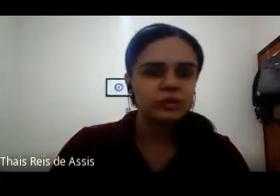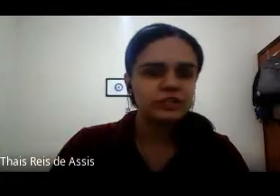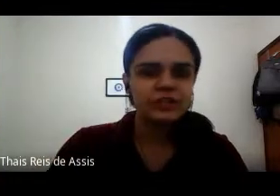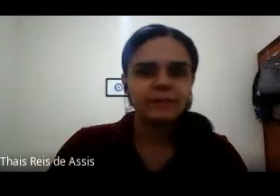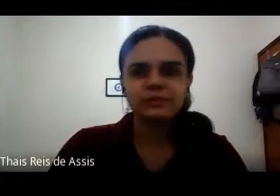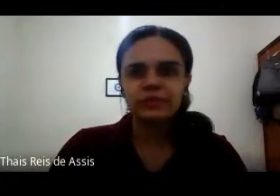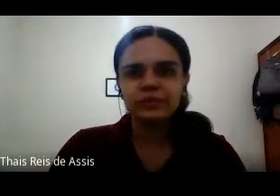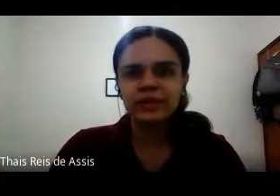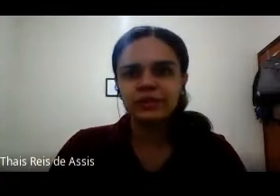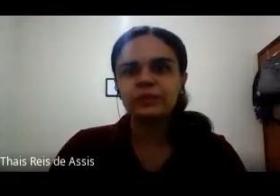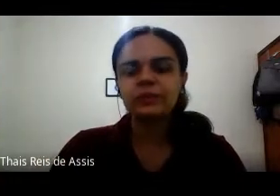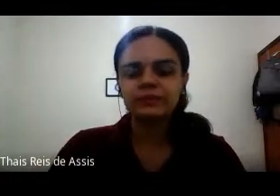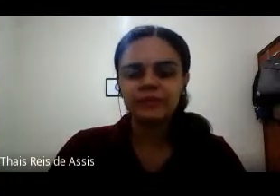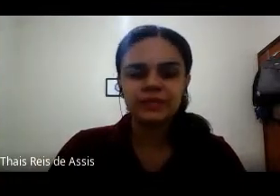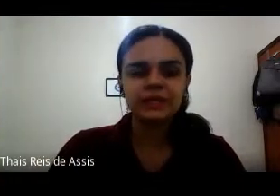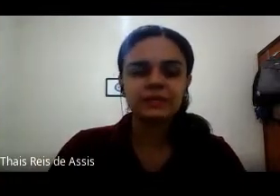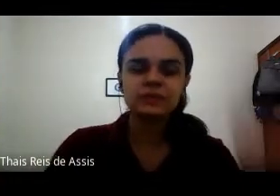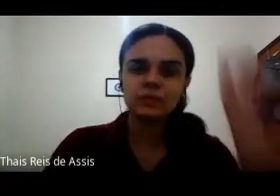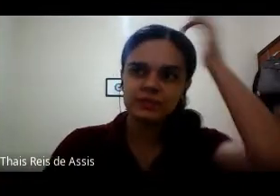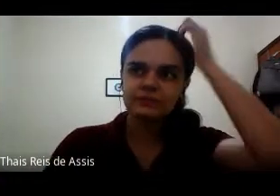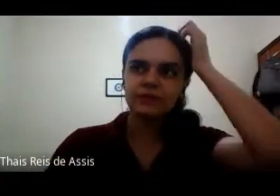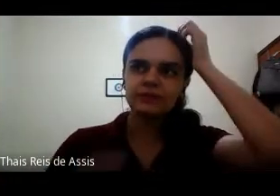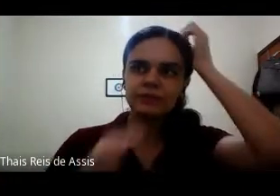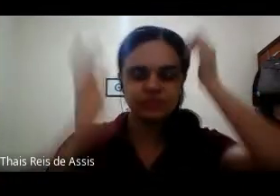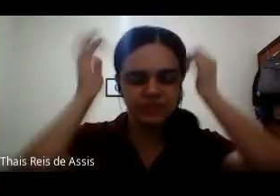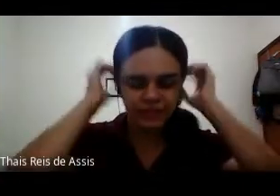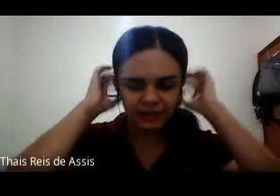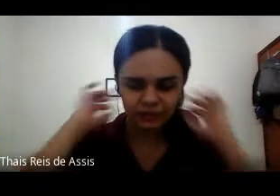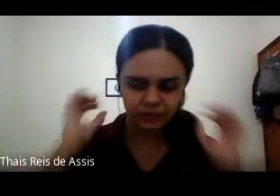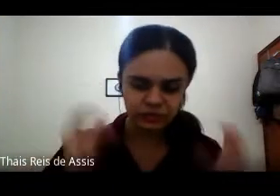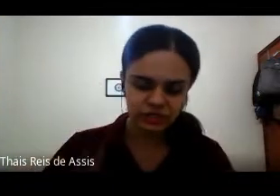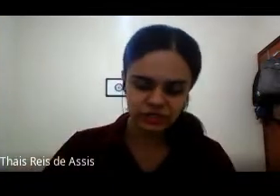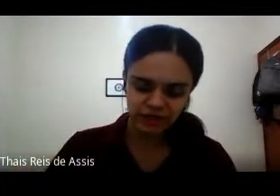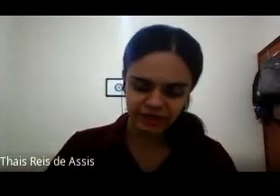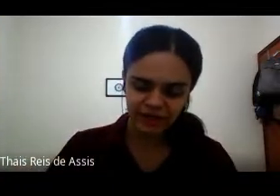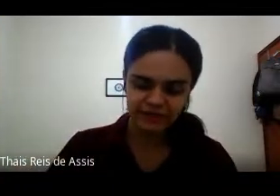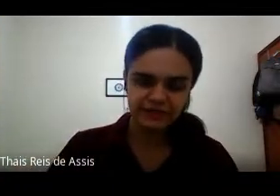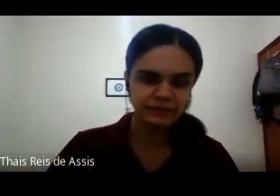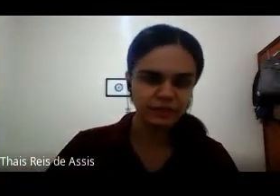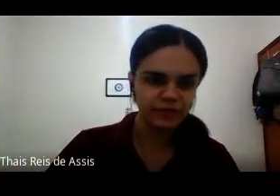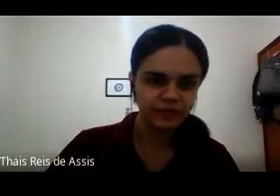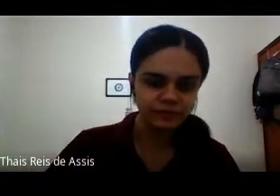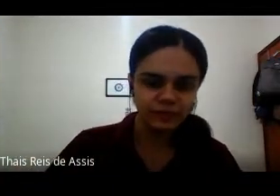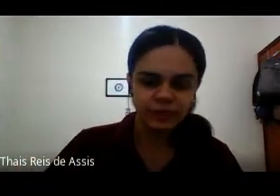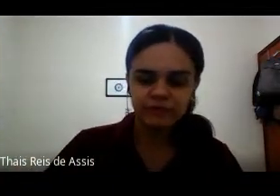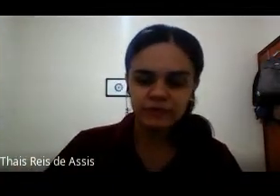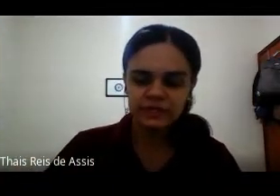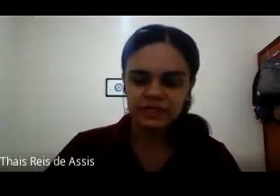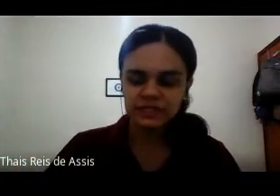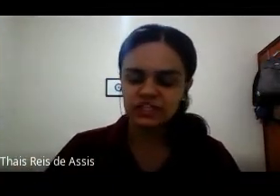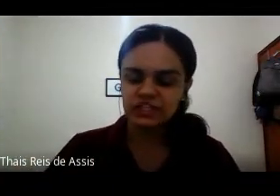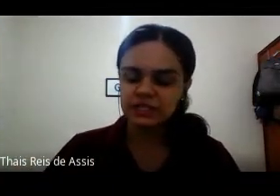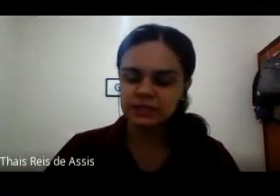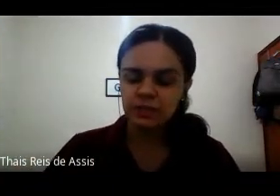Tudo hoje a gente depende muito da leitura, da escrita e dos números. Então, na medida que a tecnologia, gente, ela vai se desenvolvendo, vão